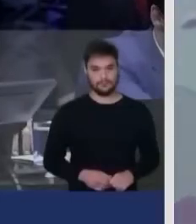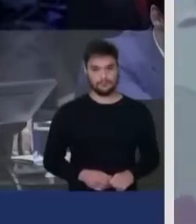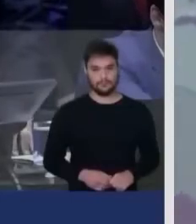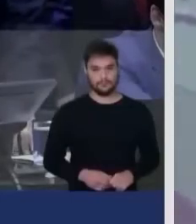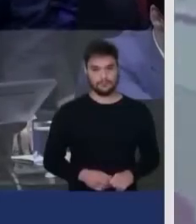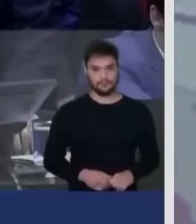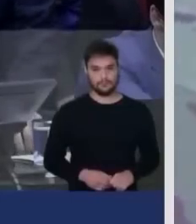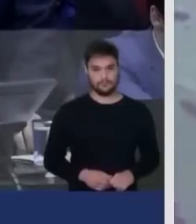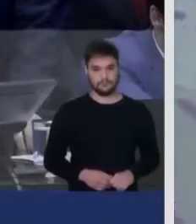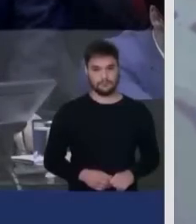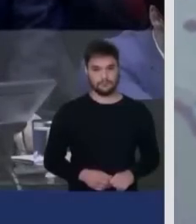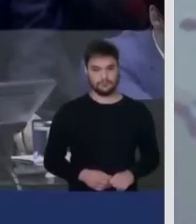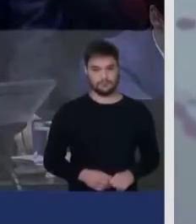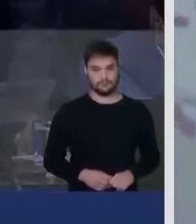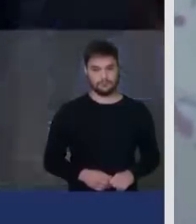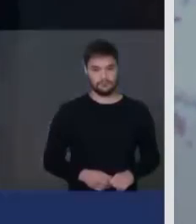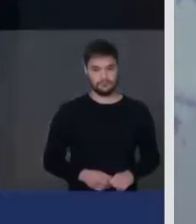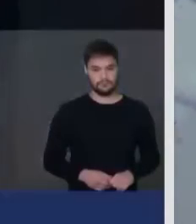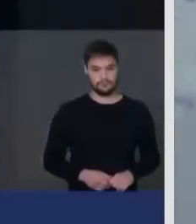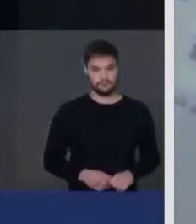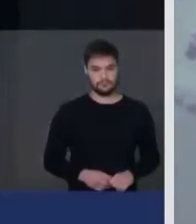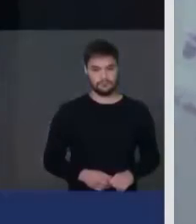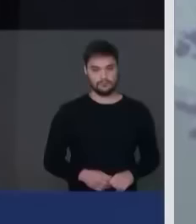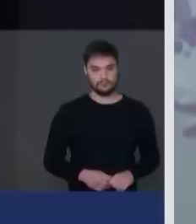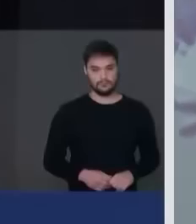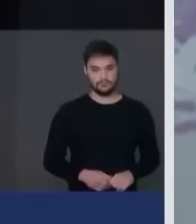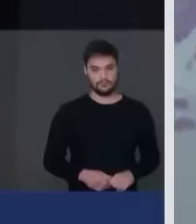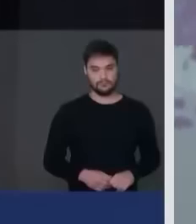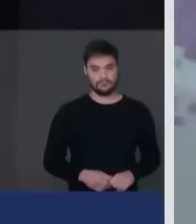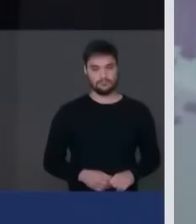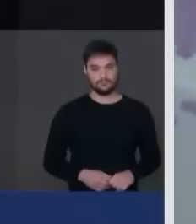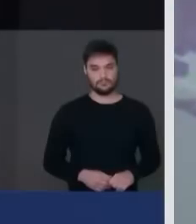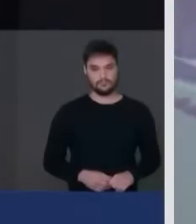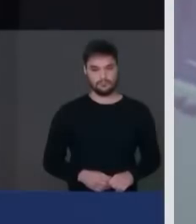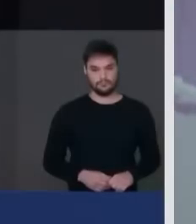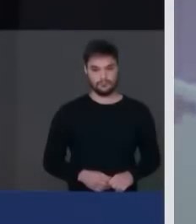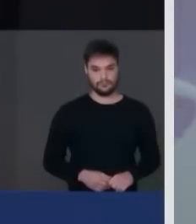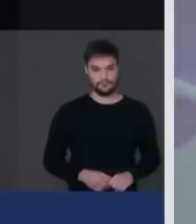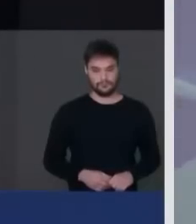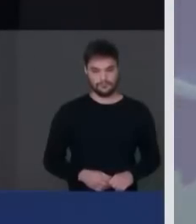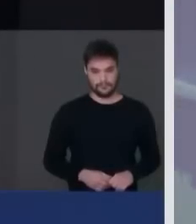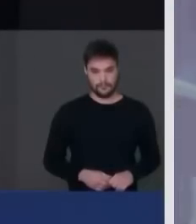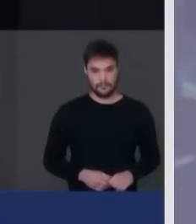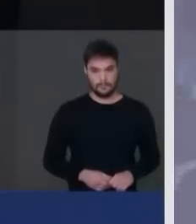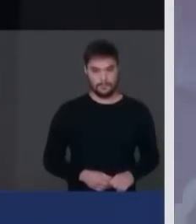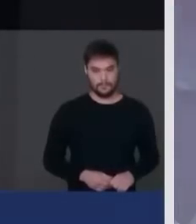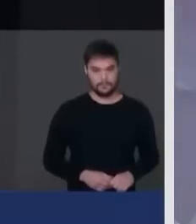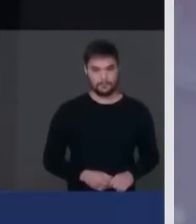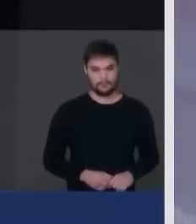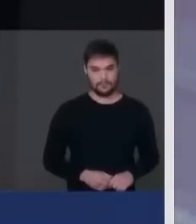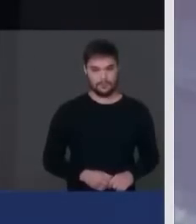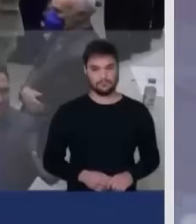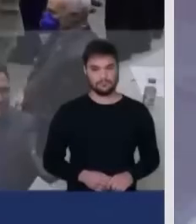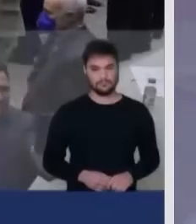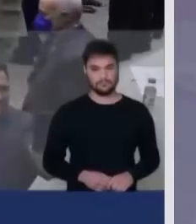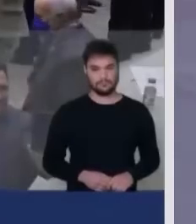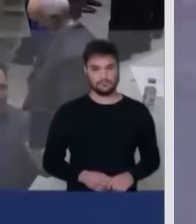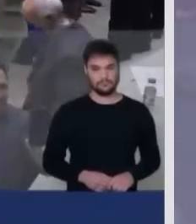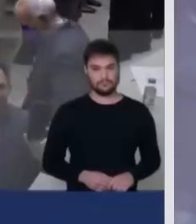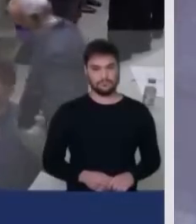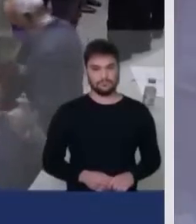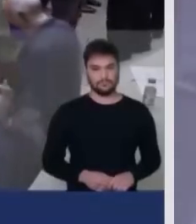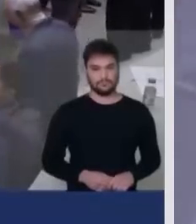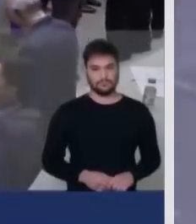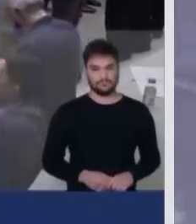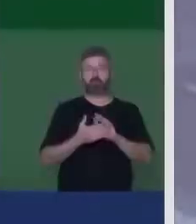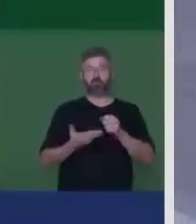de contar com pouquíssimos subsídios, muito menos do que os grandes concorrentes nesse mercado mundial de alimentos. A minha pergunta